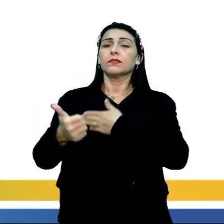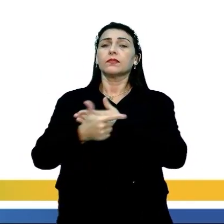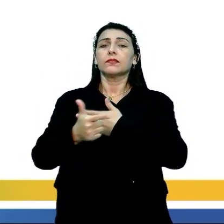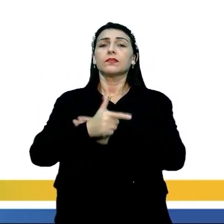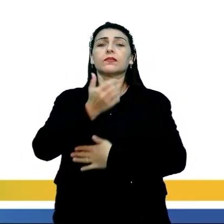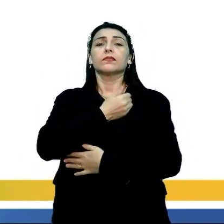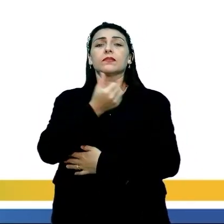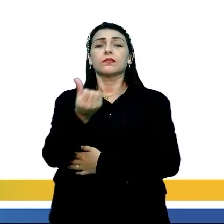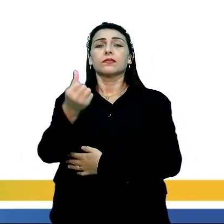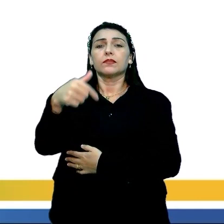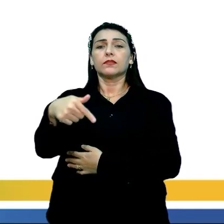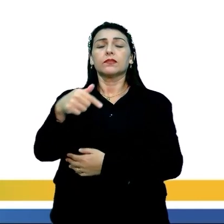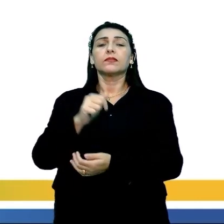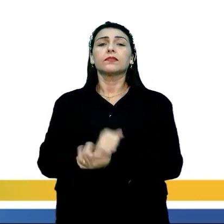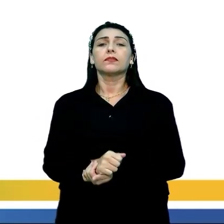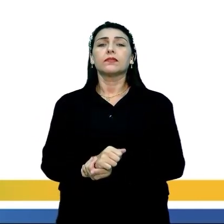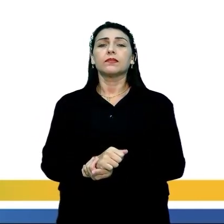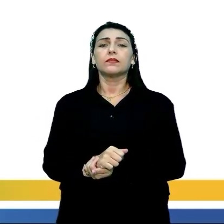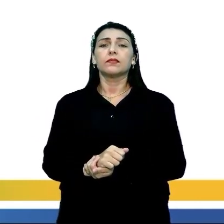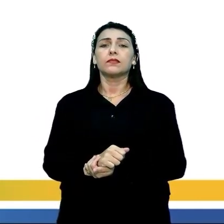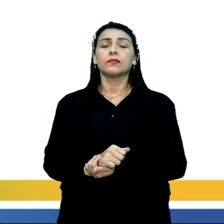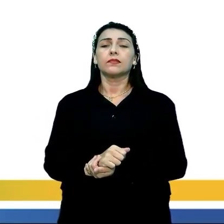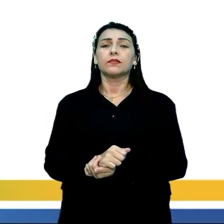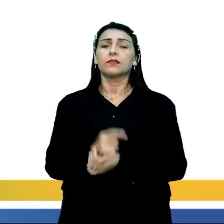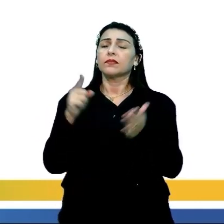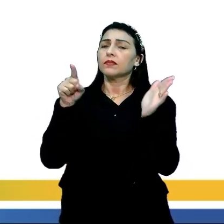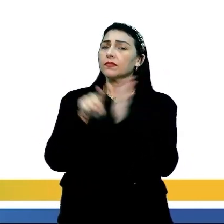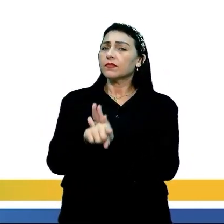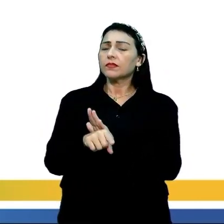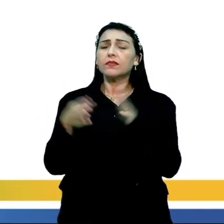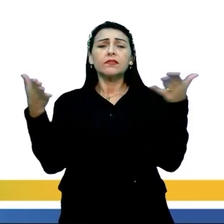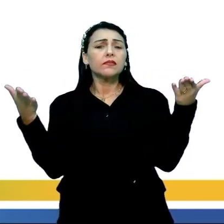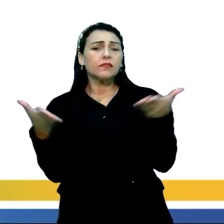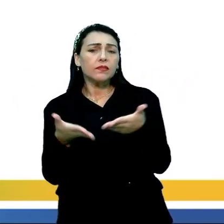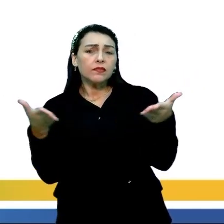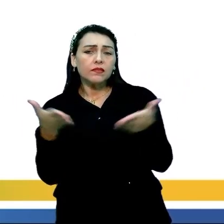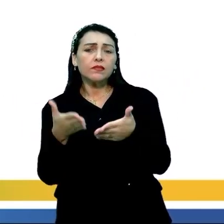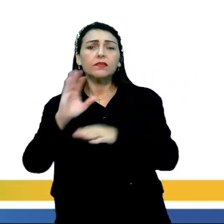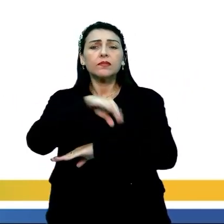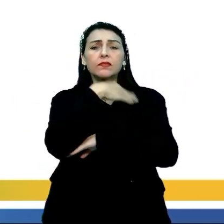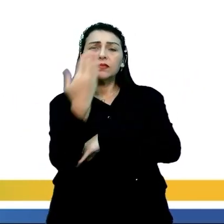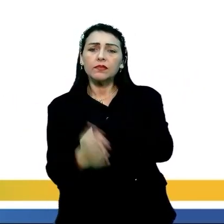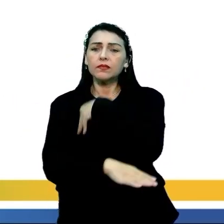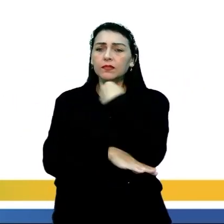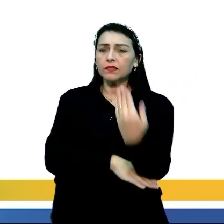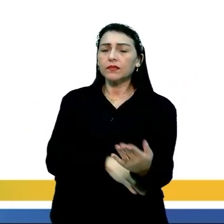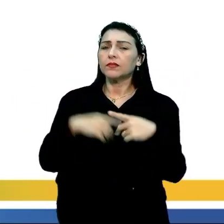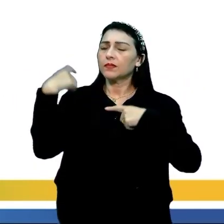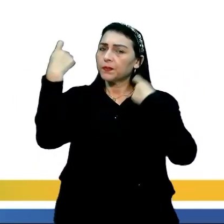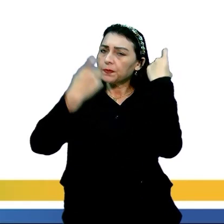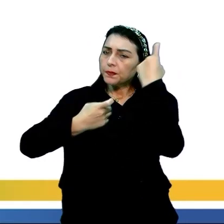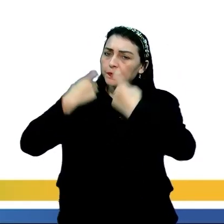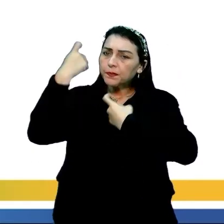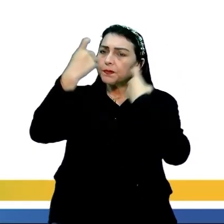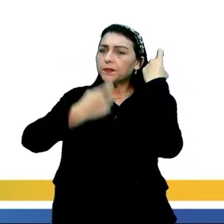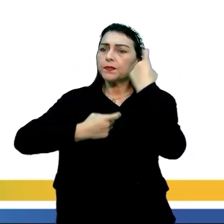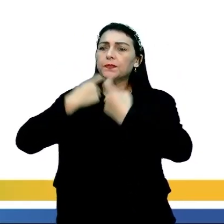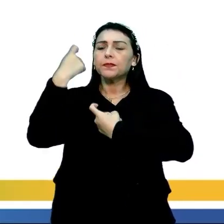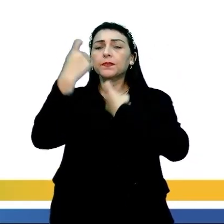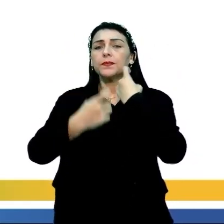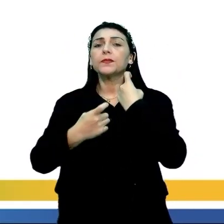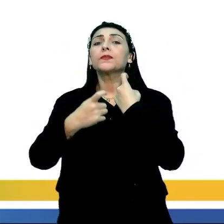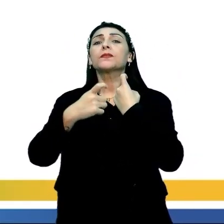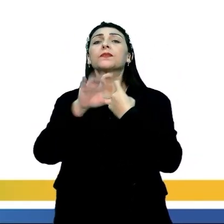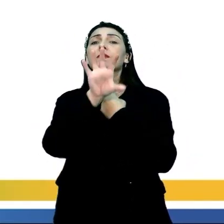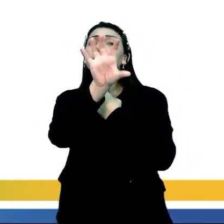página 67. Vamos então à questão, diz assim: atualmente, o desmatamento é a grande preocupação